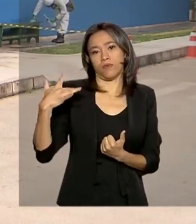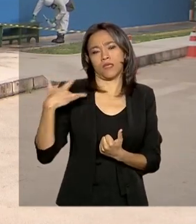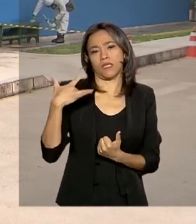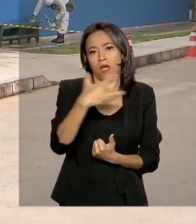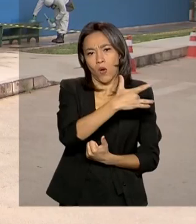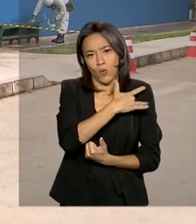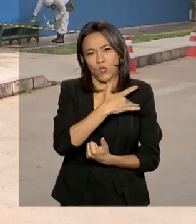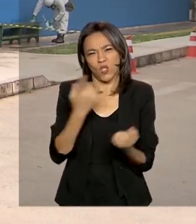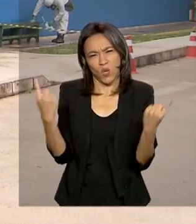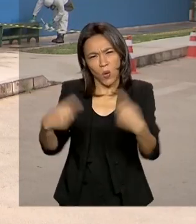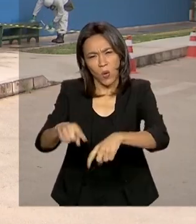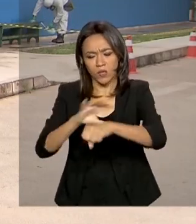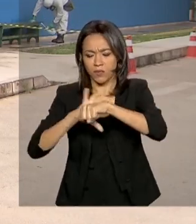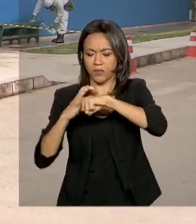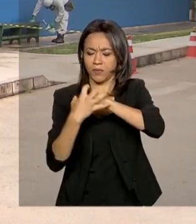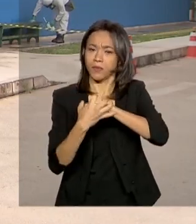combate com visa nova então a venda demanda a gente tá pronta